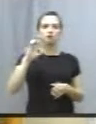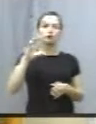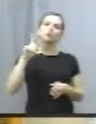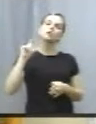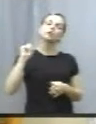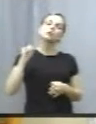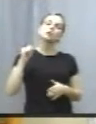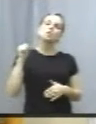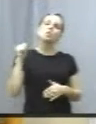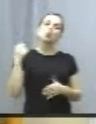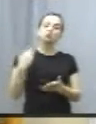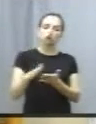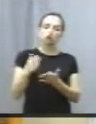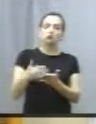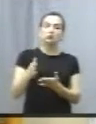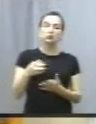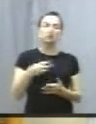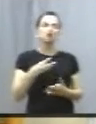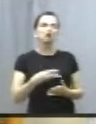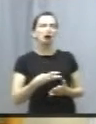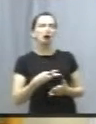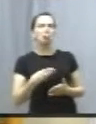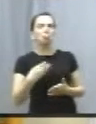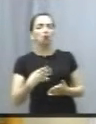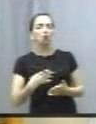3 ou 4 eleições.